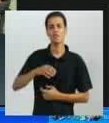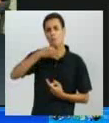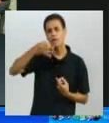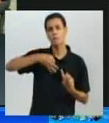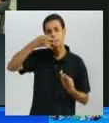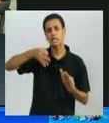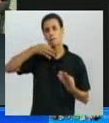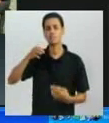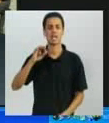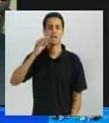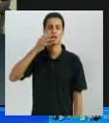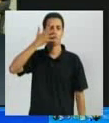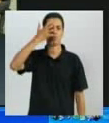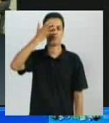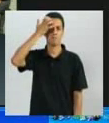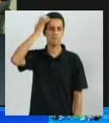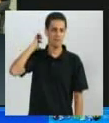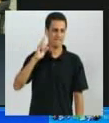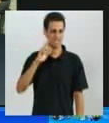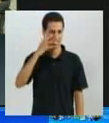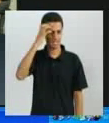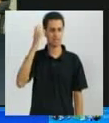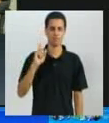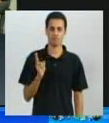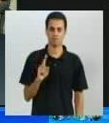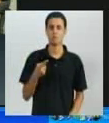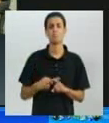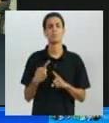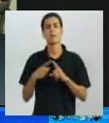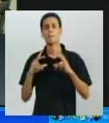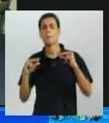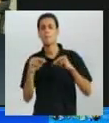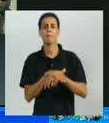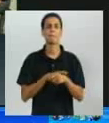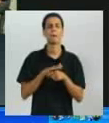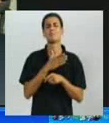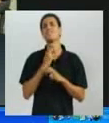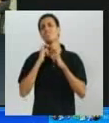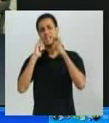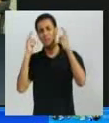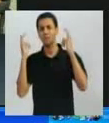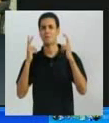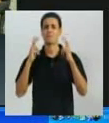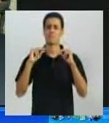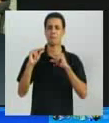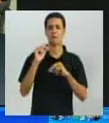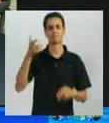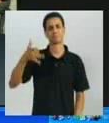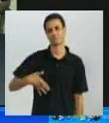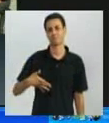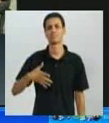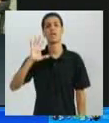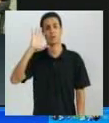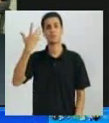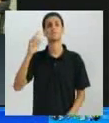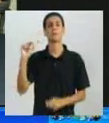vereador Ivanatis, até porque as conversas são vexatórias, são conversas vergonhosas, conversas de baixo calão, ocorridas dentro